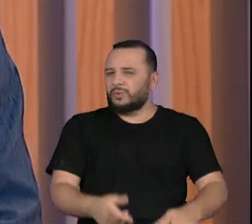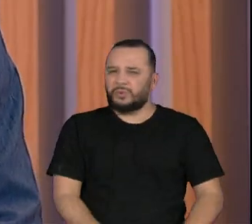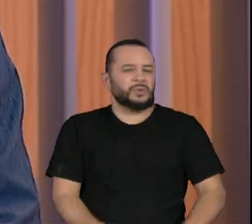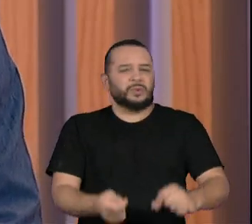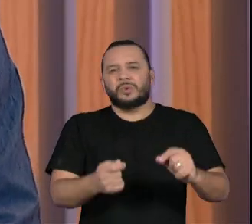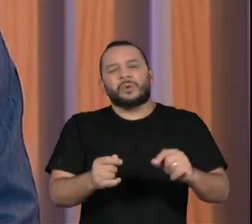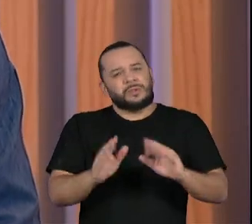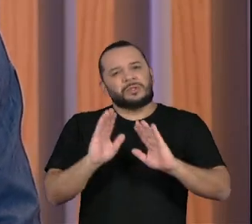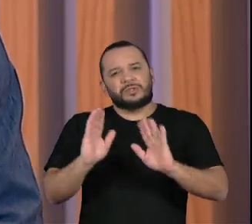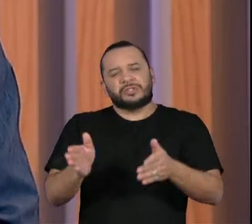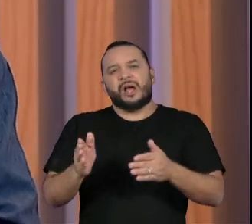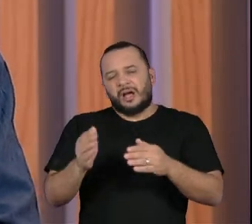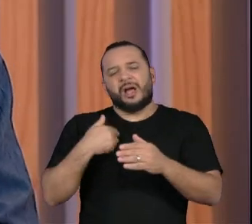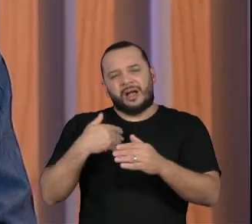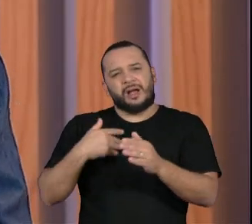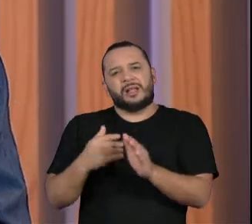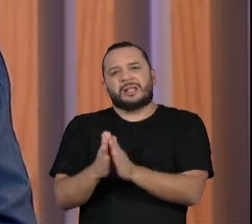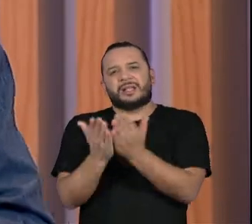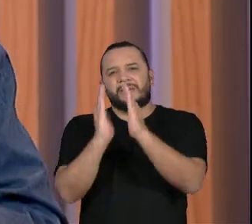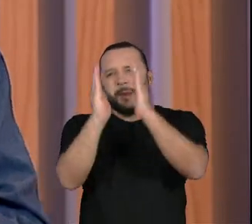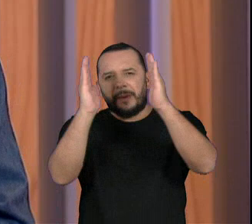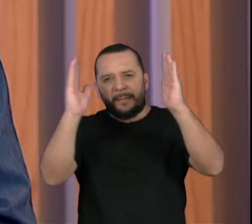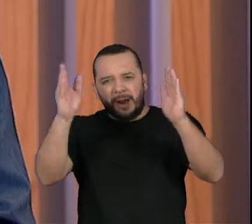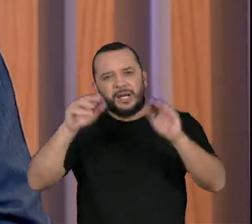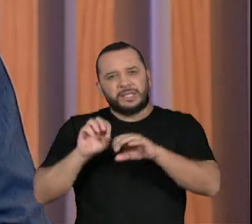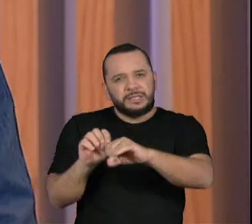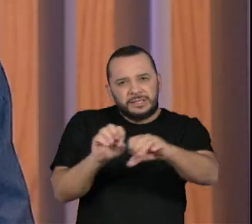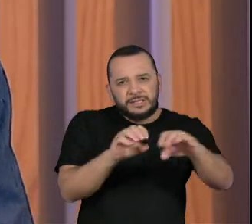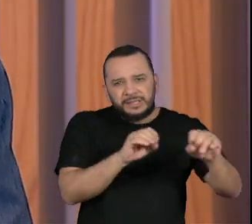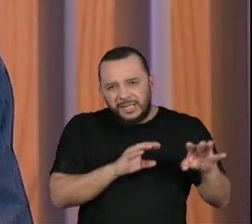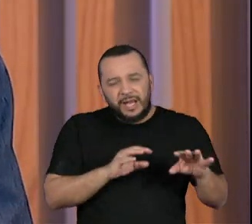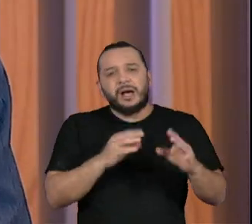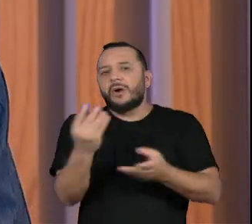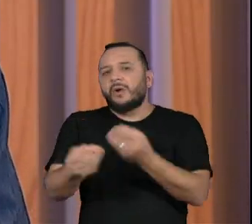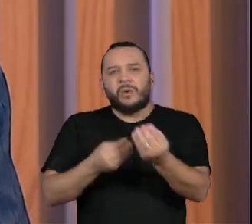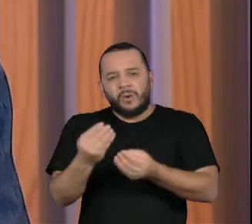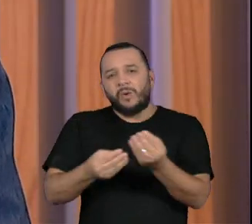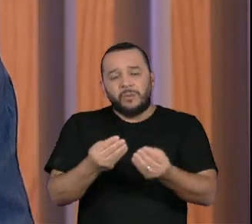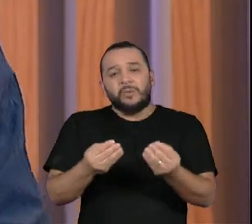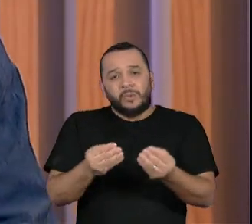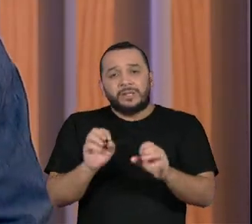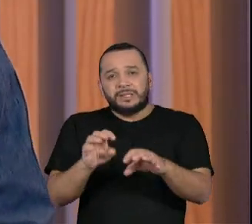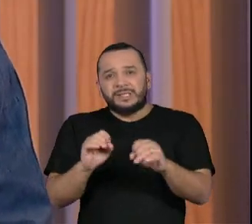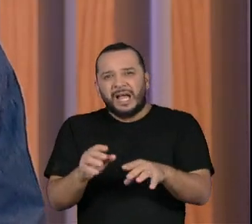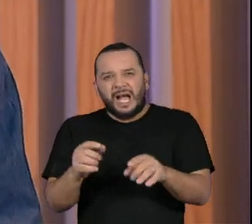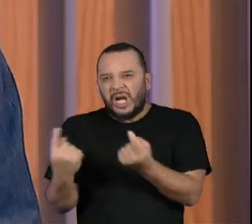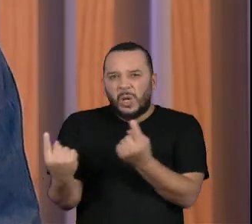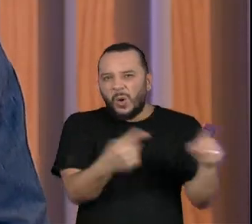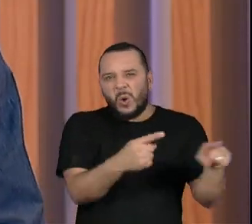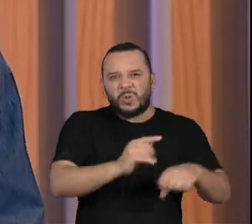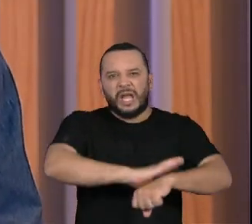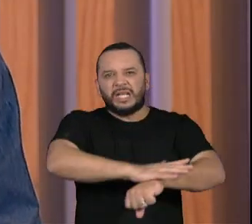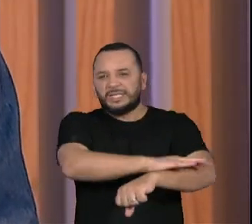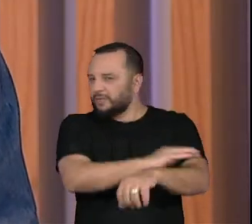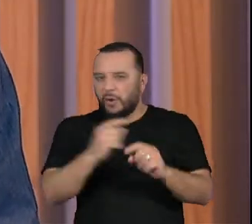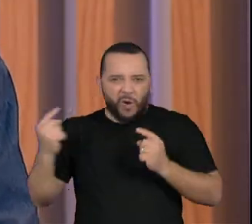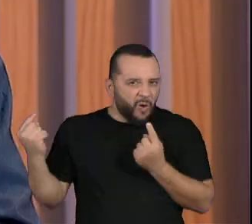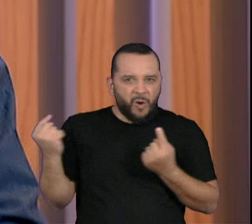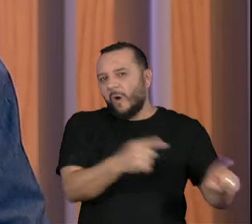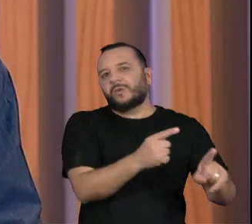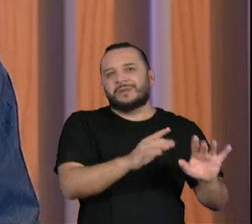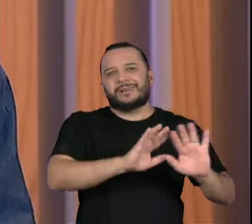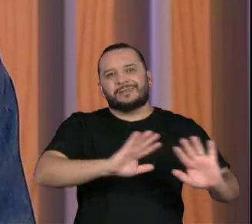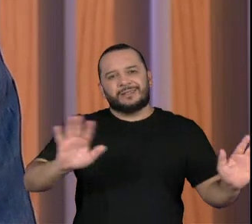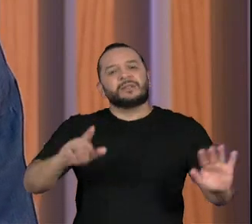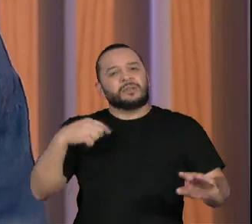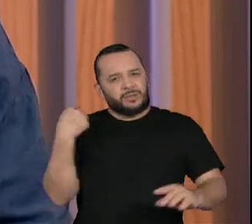gente possa formar cidadãs e cidadãos numa perspectiva de uma educação antirracista. Fundamental que a gente tenha essa consciência,